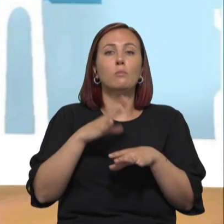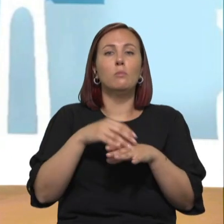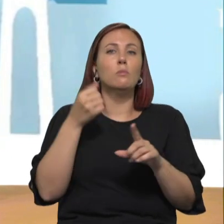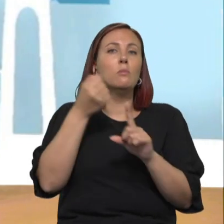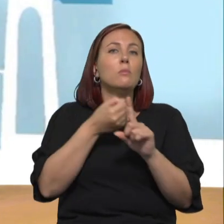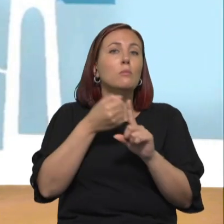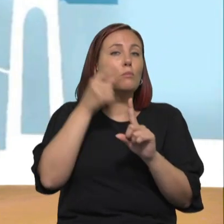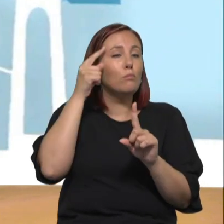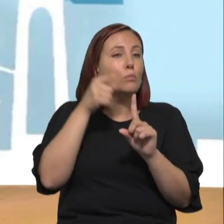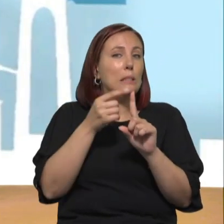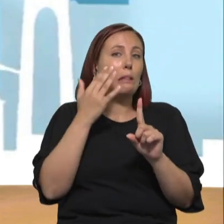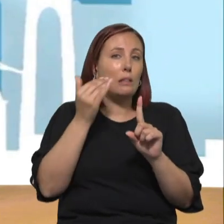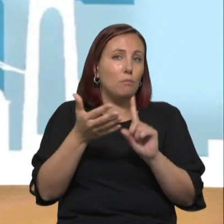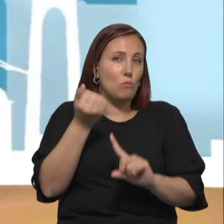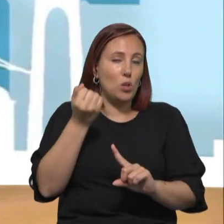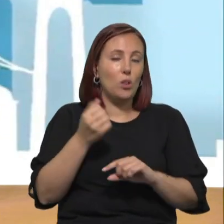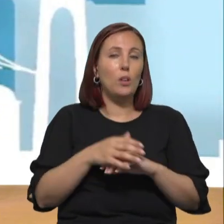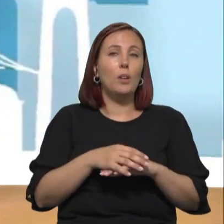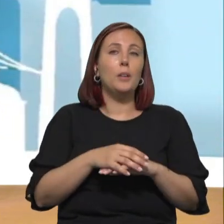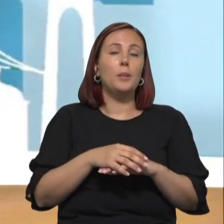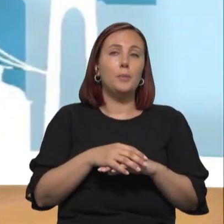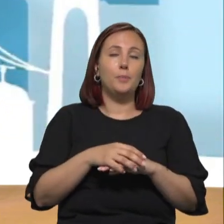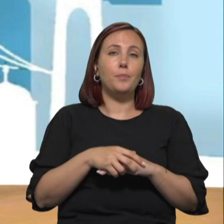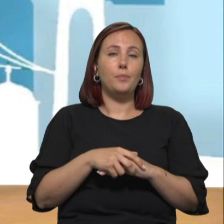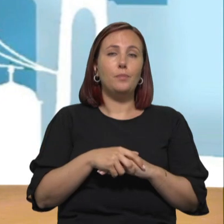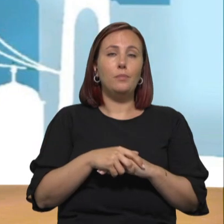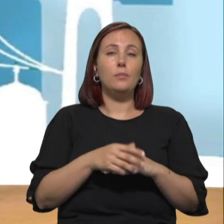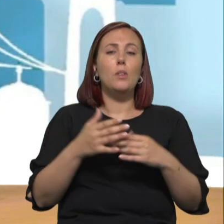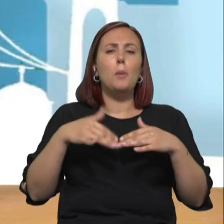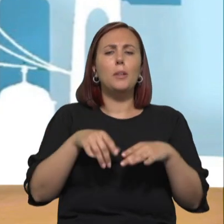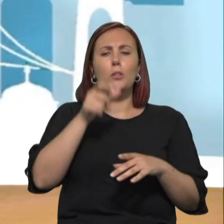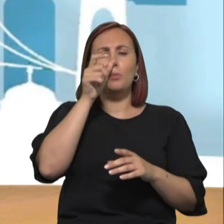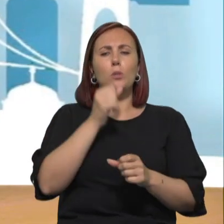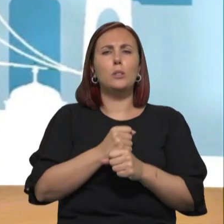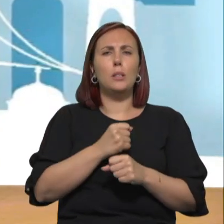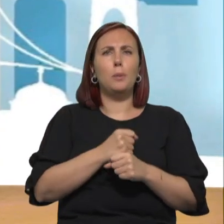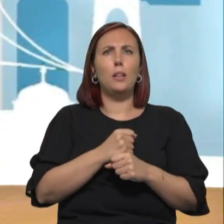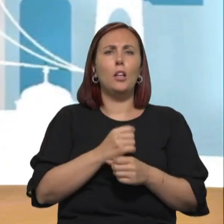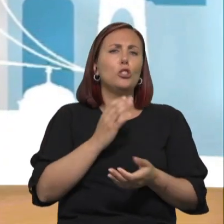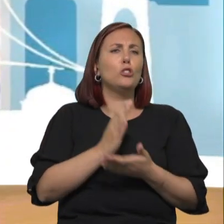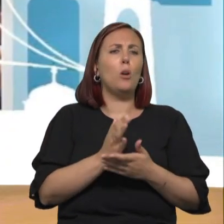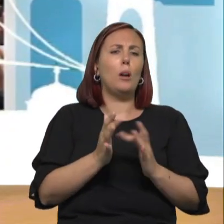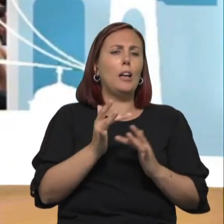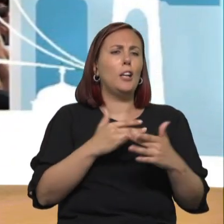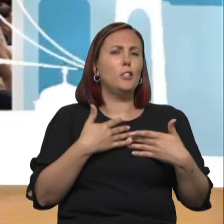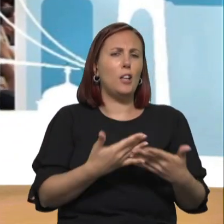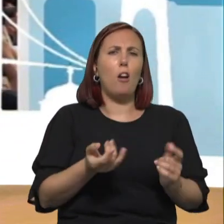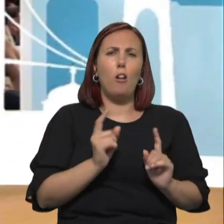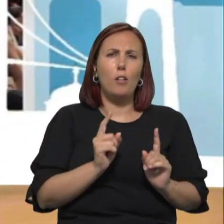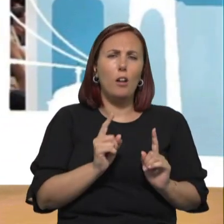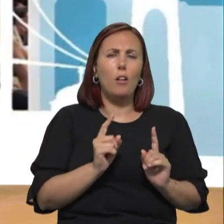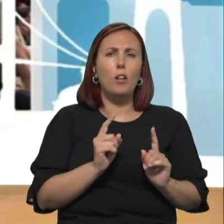determinados objetivos. Agora, os trabalhadores, que não têm que ser só os cristãos, devem ter